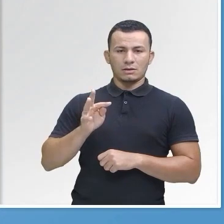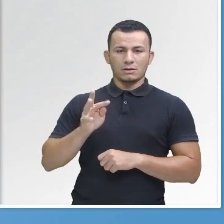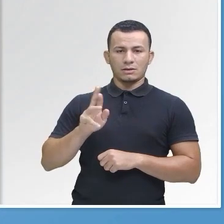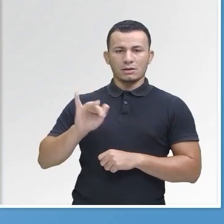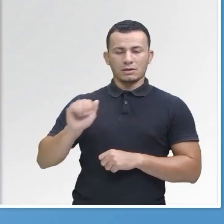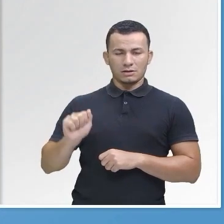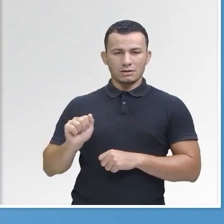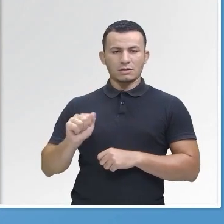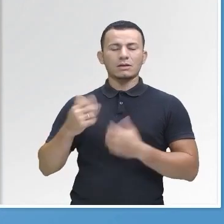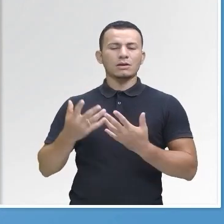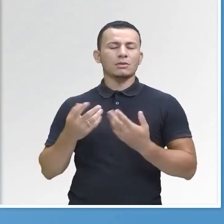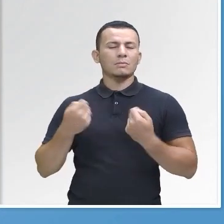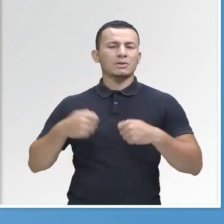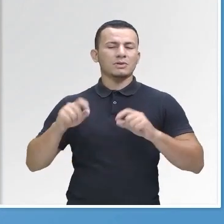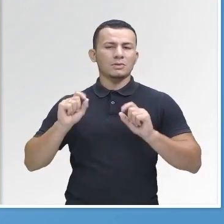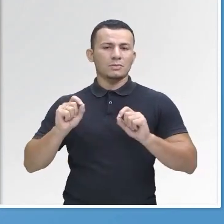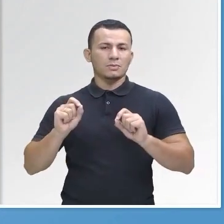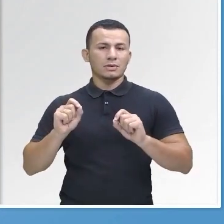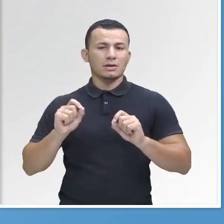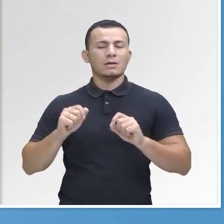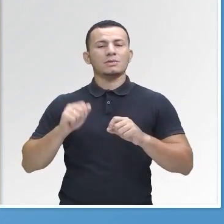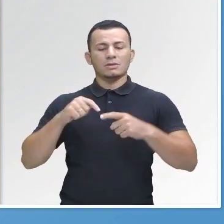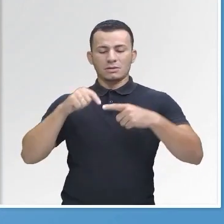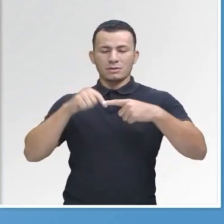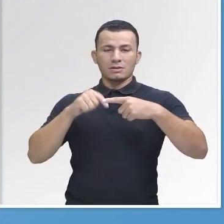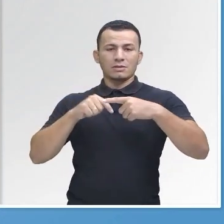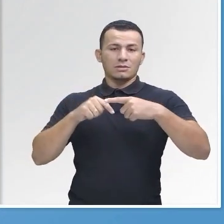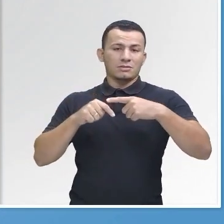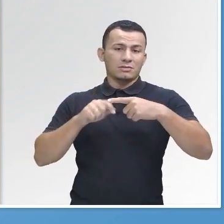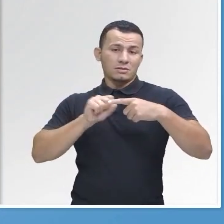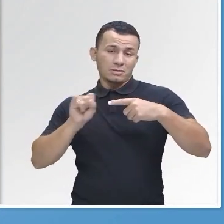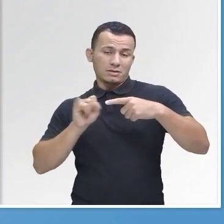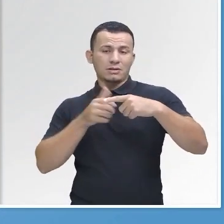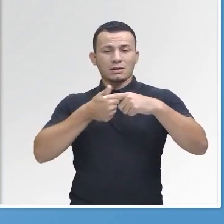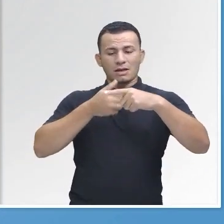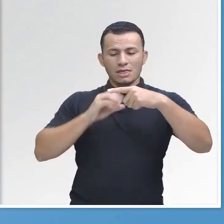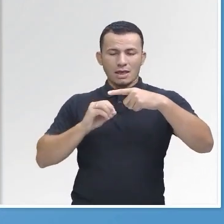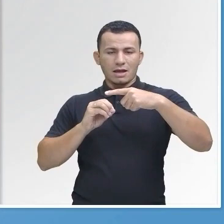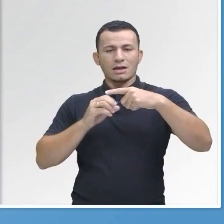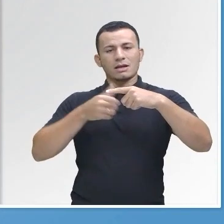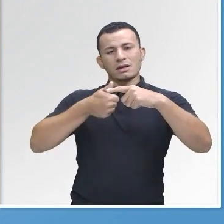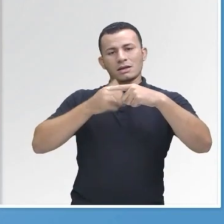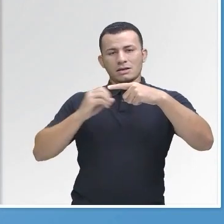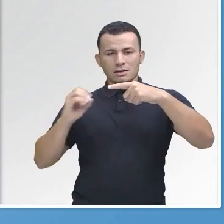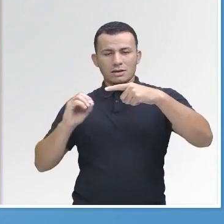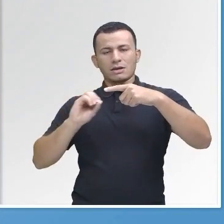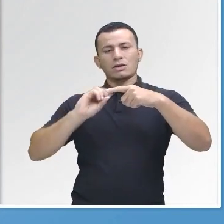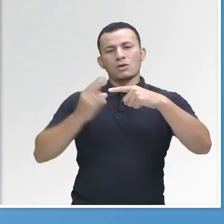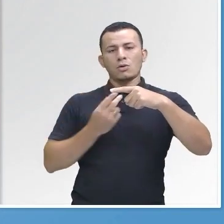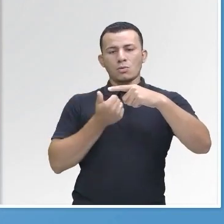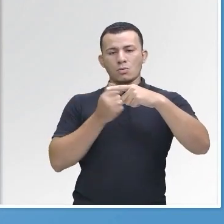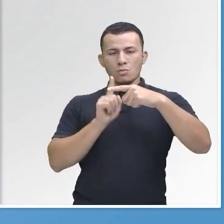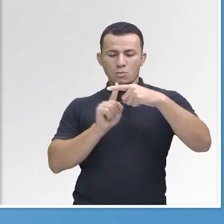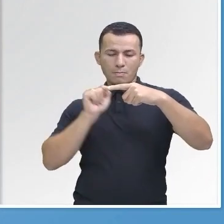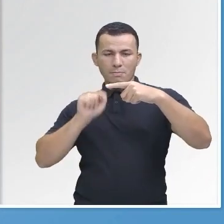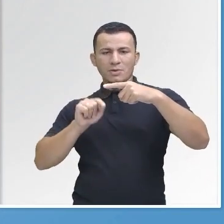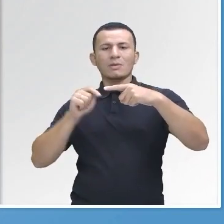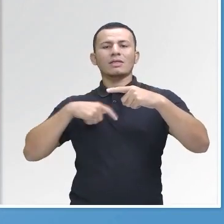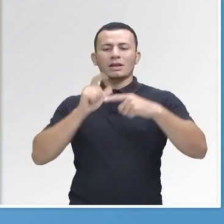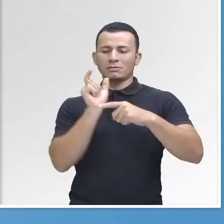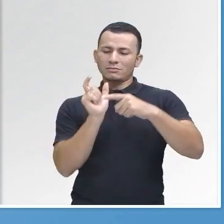quê? Levar em consideração o denominador. Se for 10, 100 ou 1000, décimo, centésimo ou milésimo. Tá